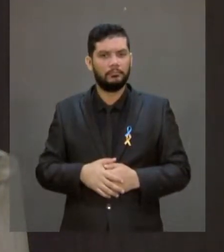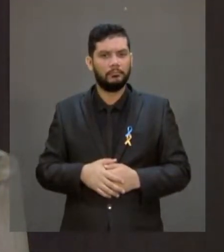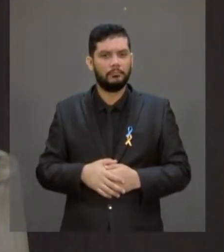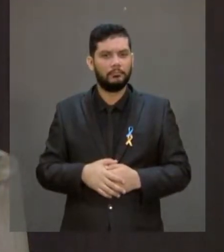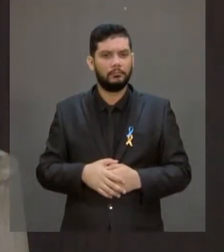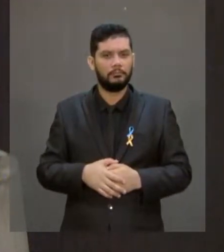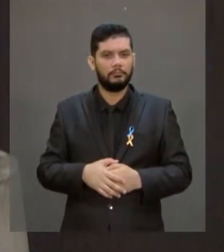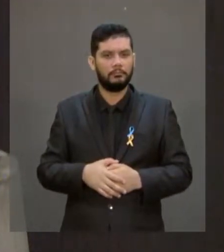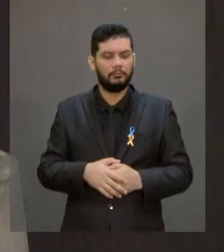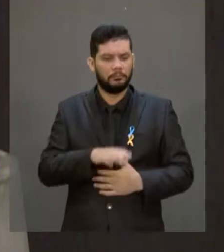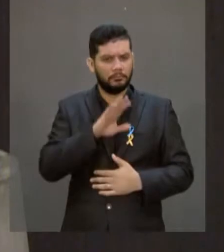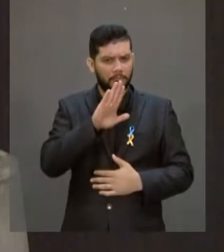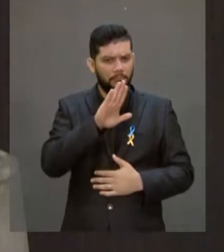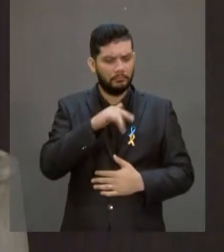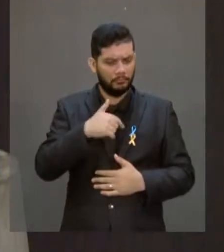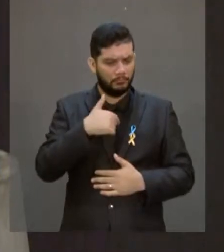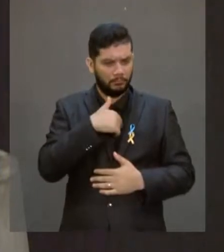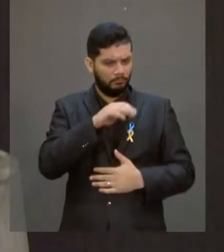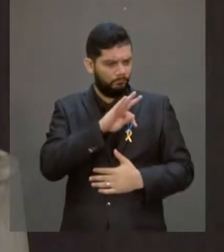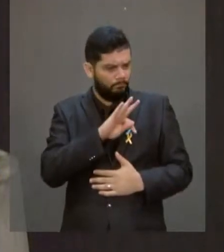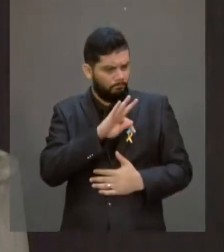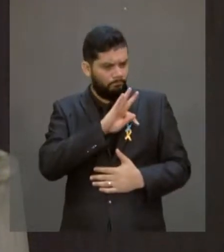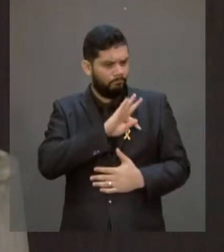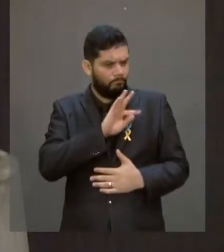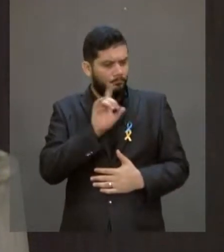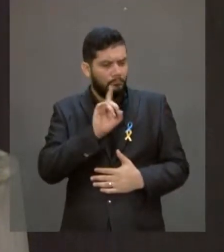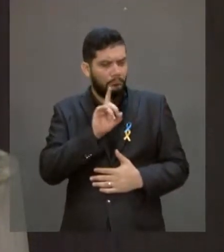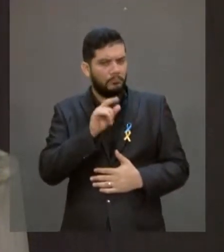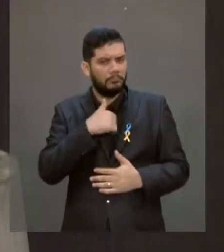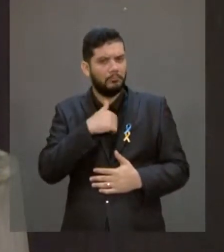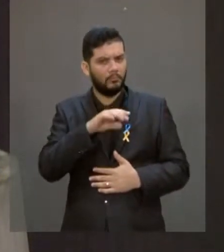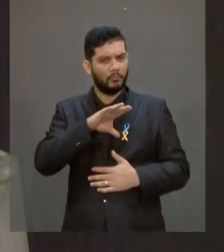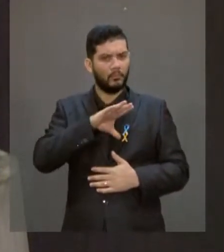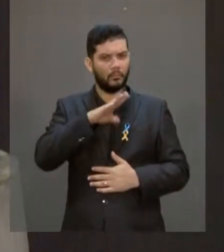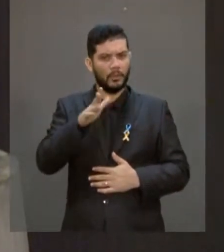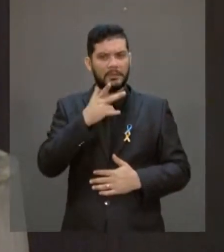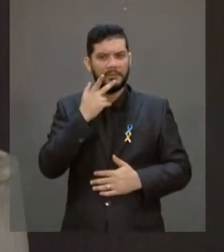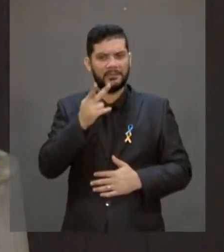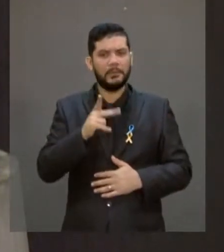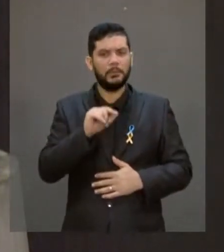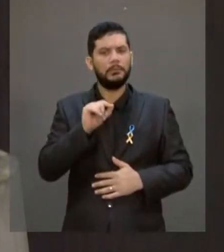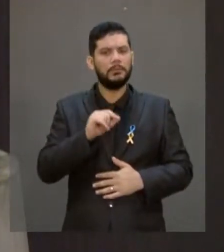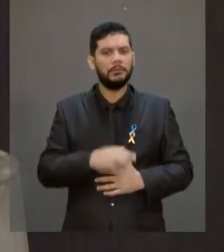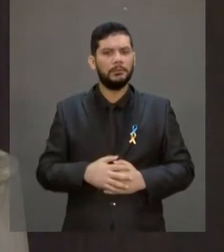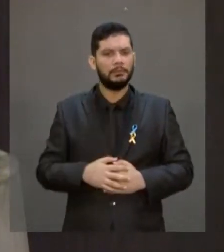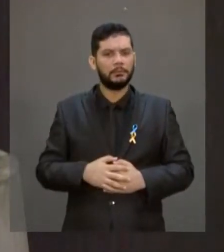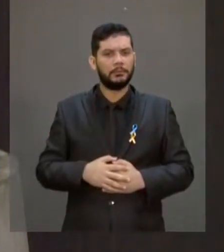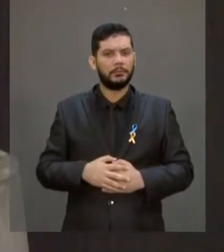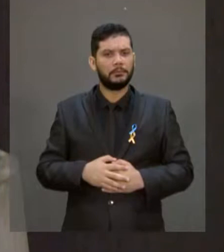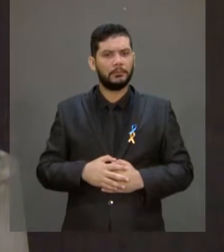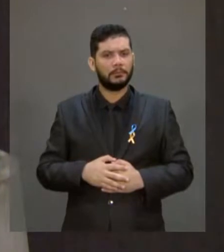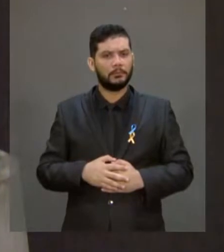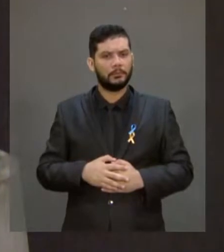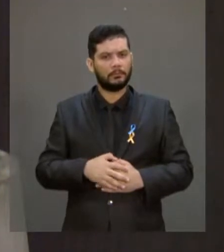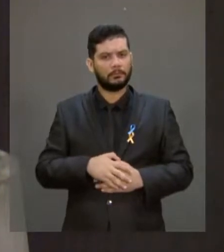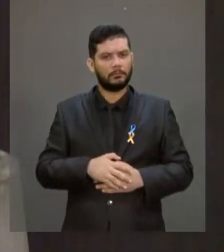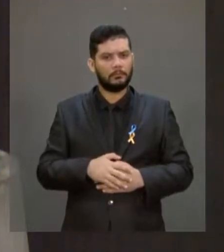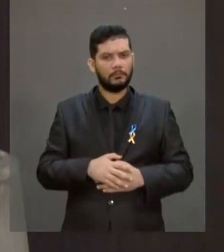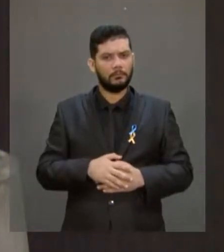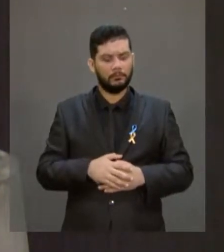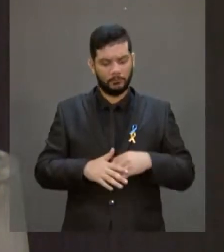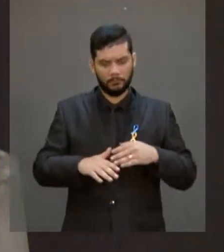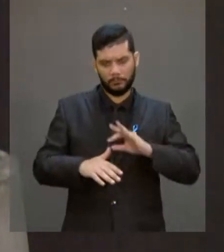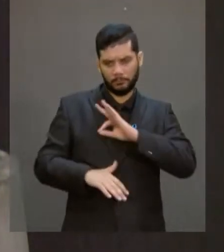Mas, mesmo não sendo técnico, ouso dizer que a morte por